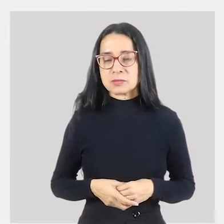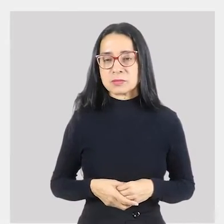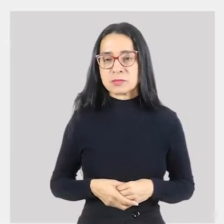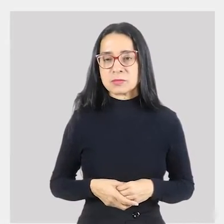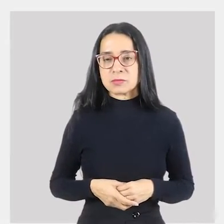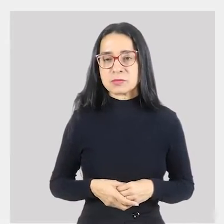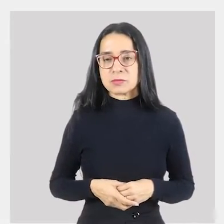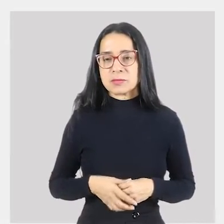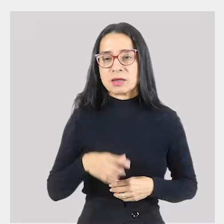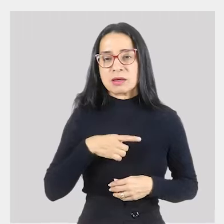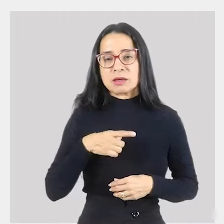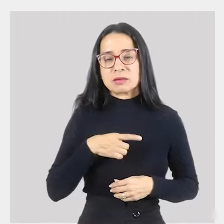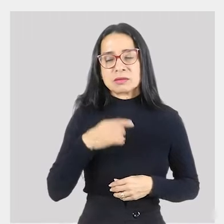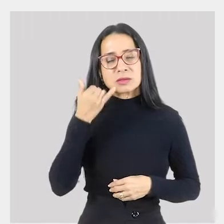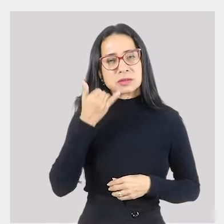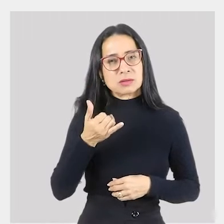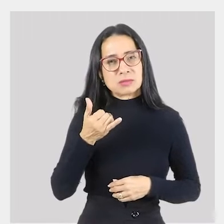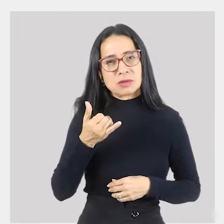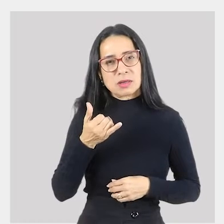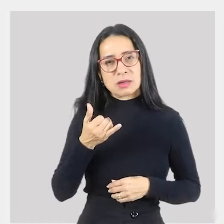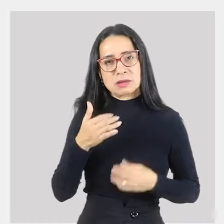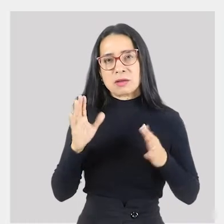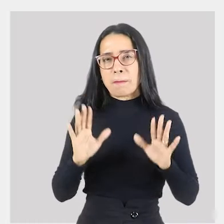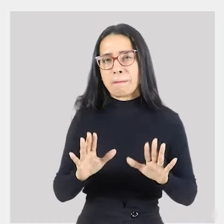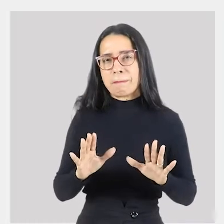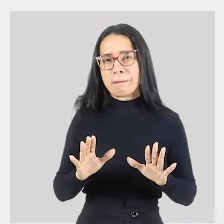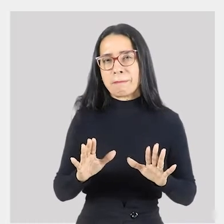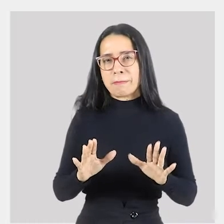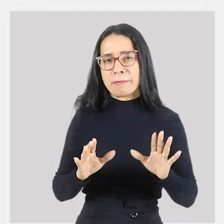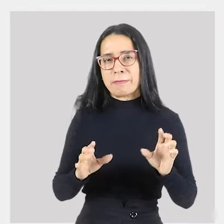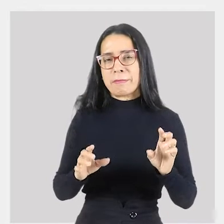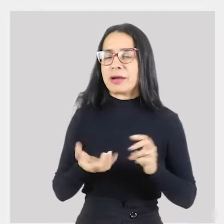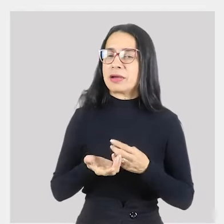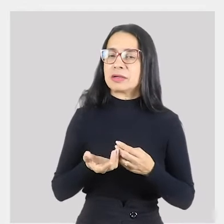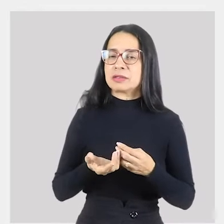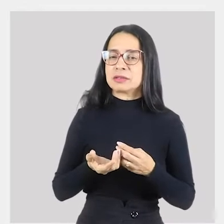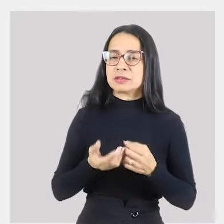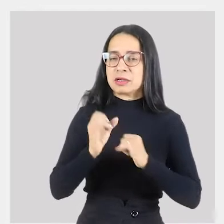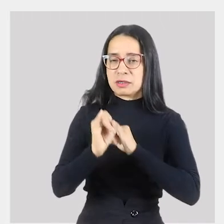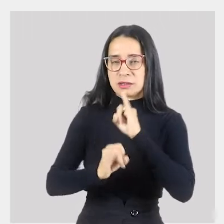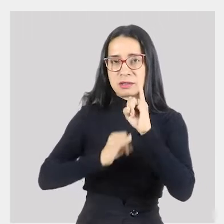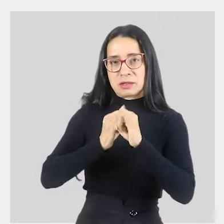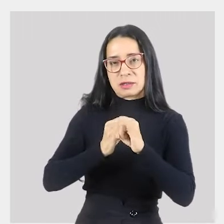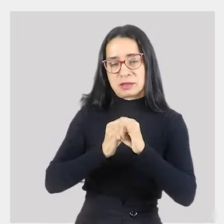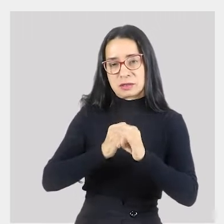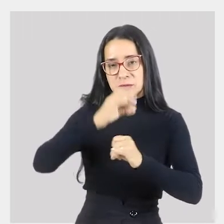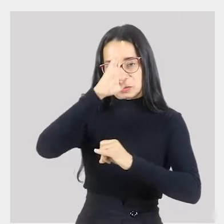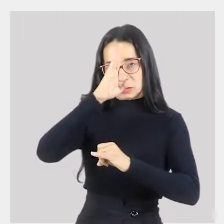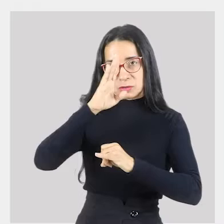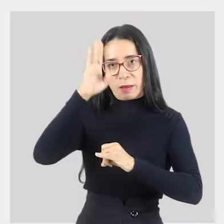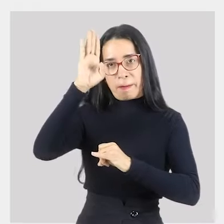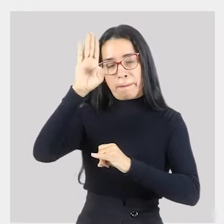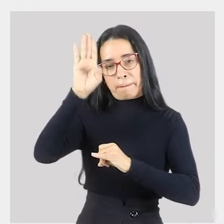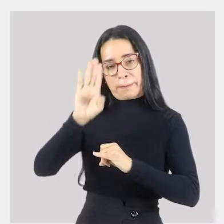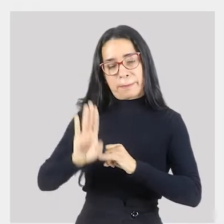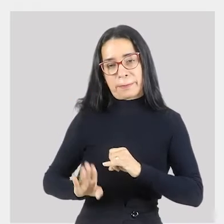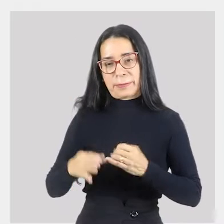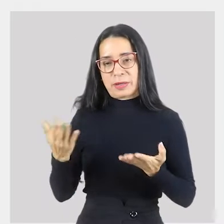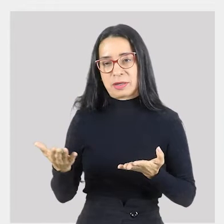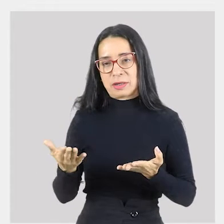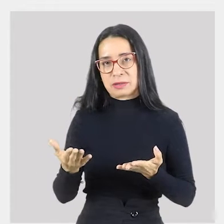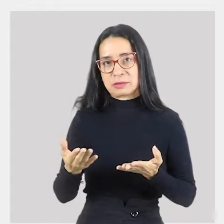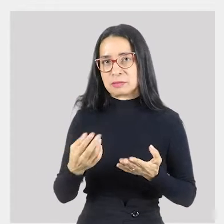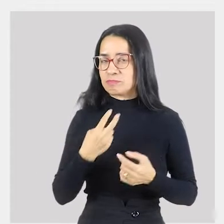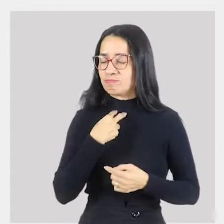Tem celulares, mas com pacotes baratos que não permitem assistir a todas as aulas. E aí, senhores, temos